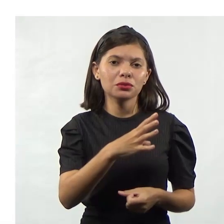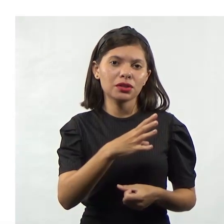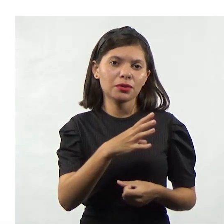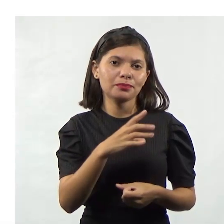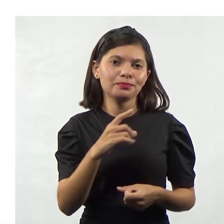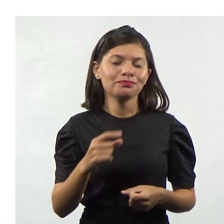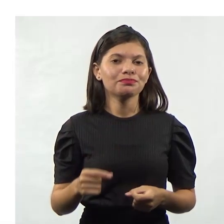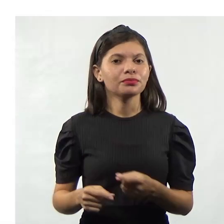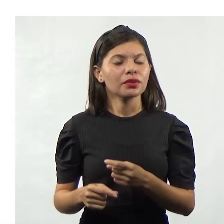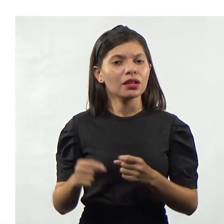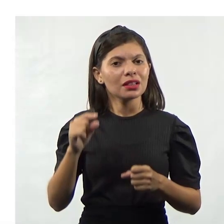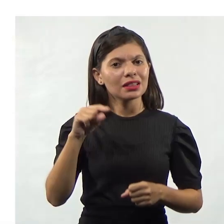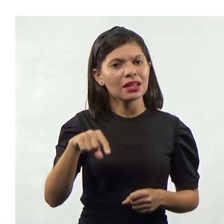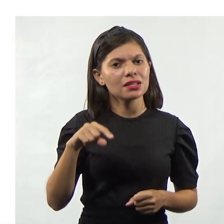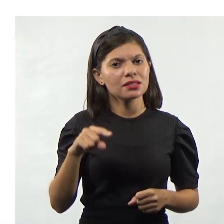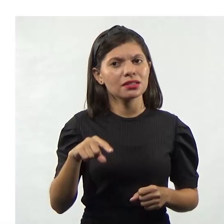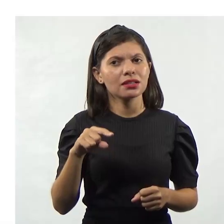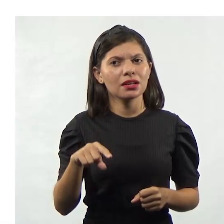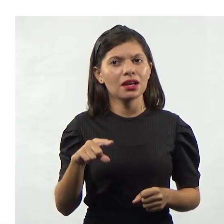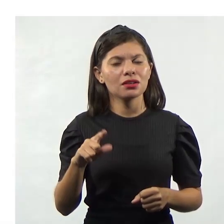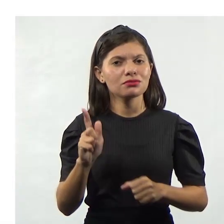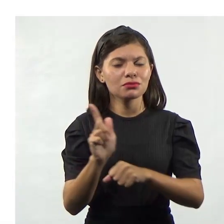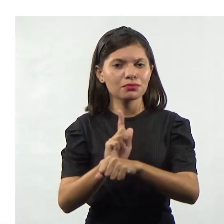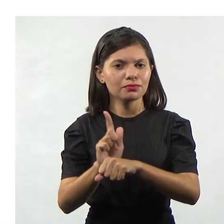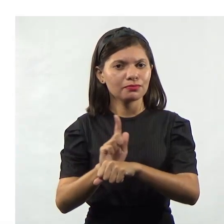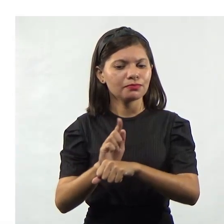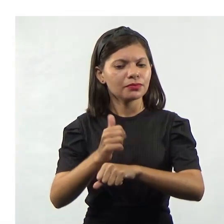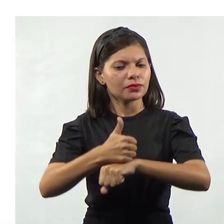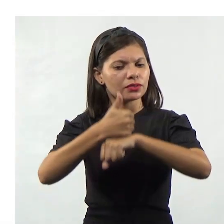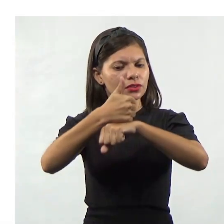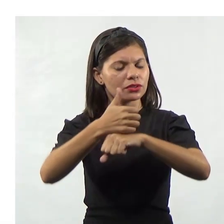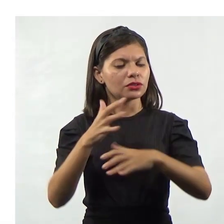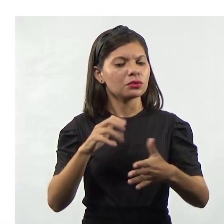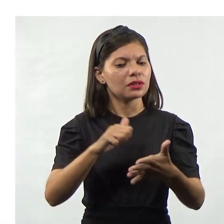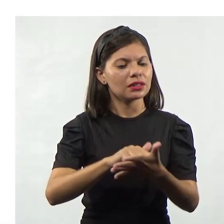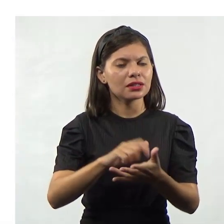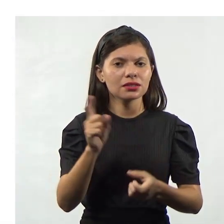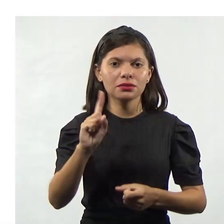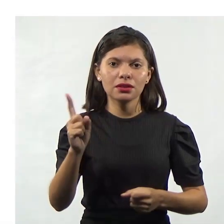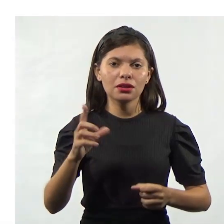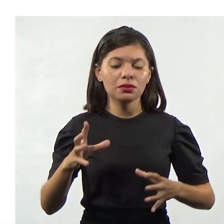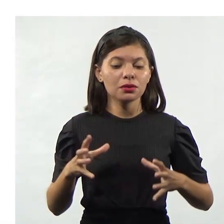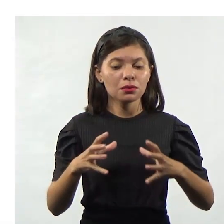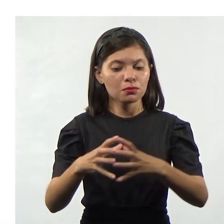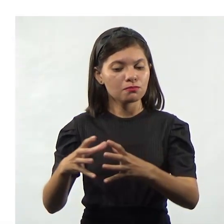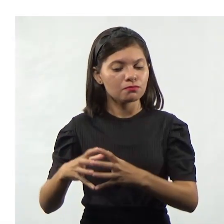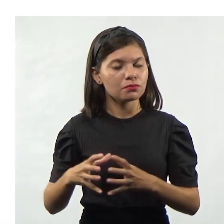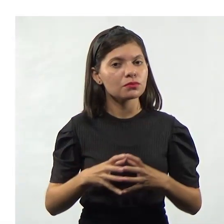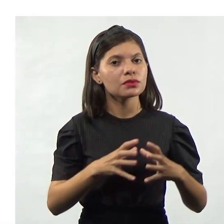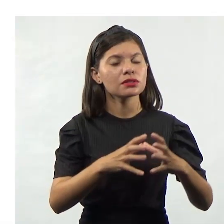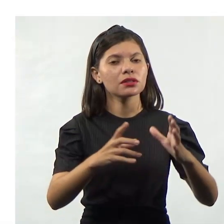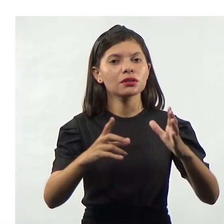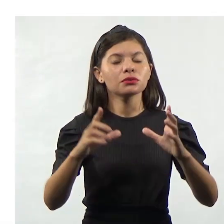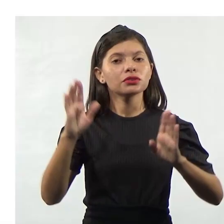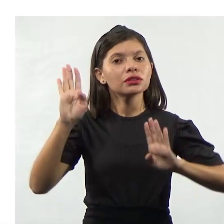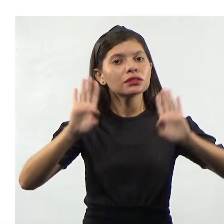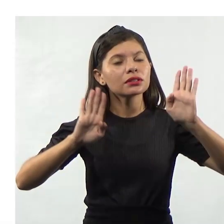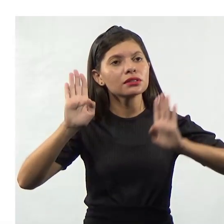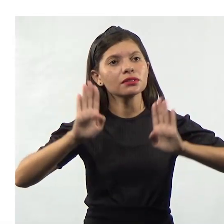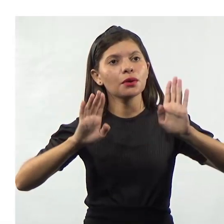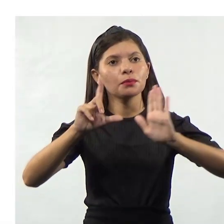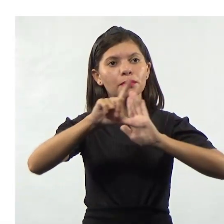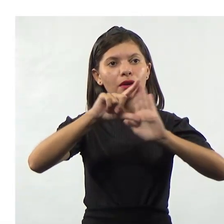inovadoras. E aí, nesse caso, gente, não vai ser por agente de contratação, não, vai ser por comissão de licitação. Isso tá